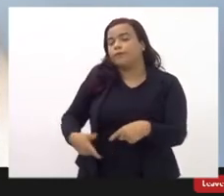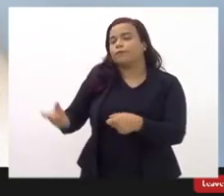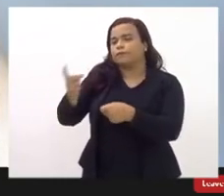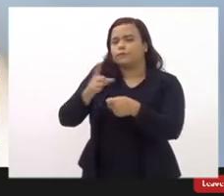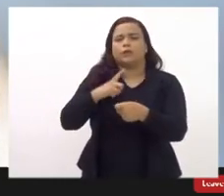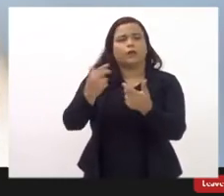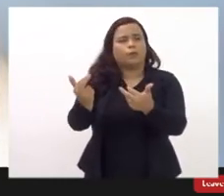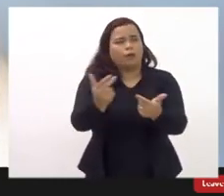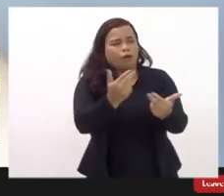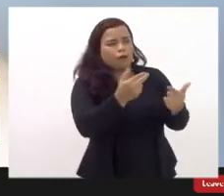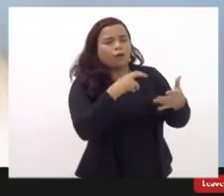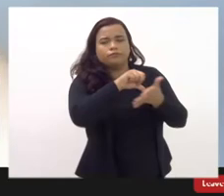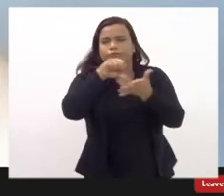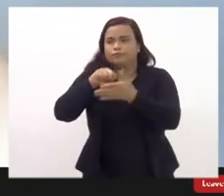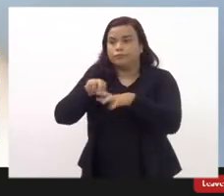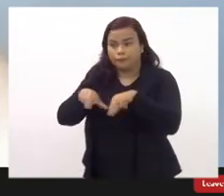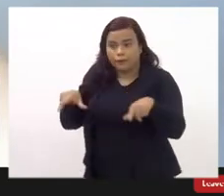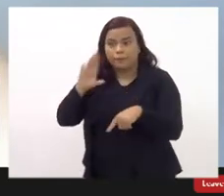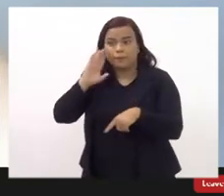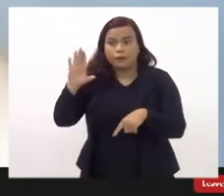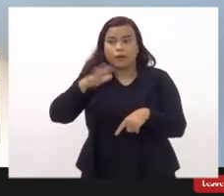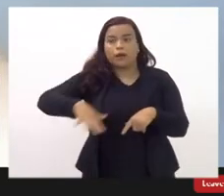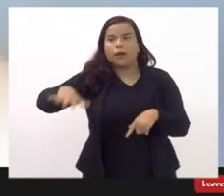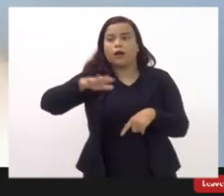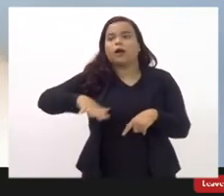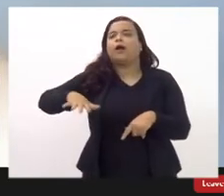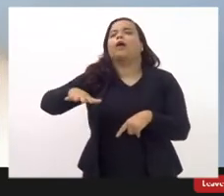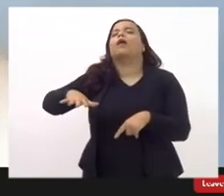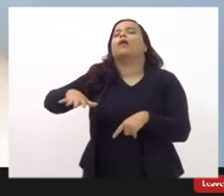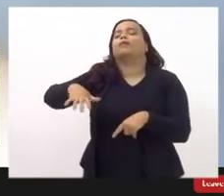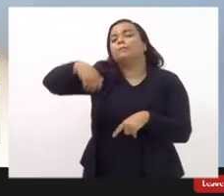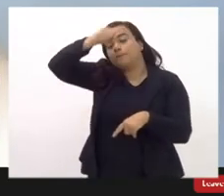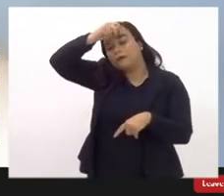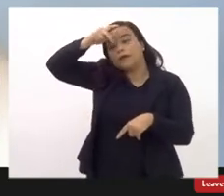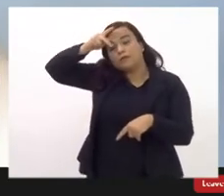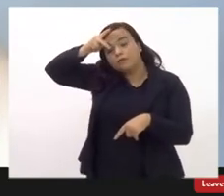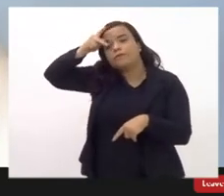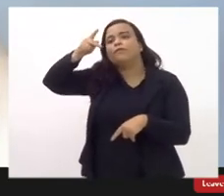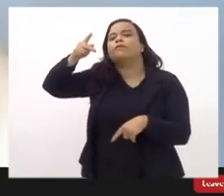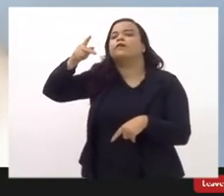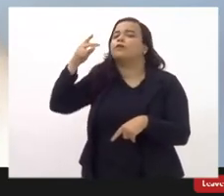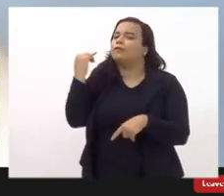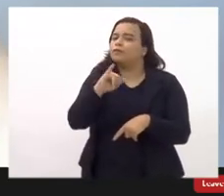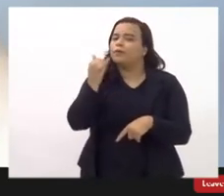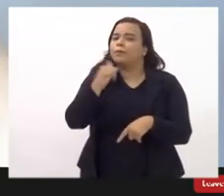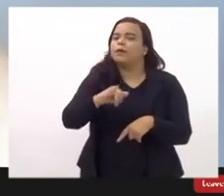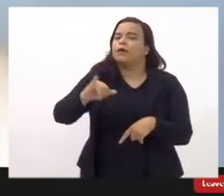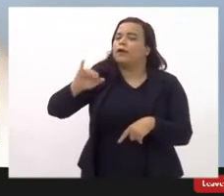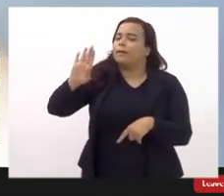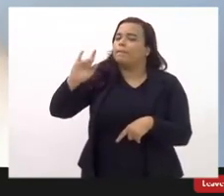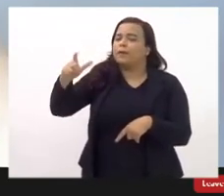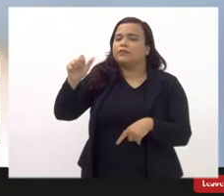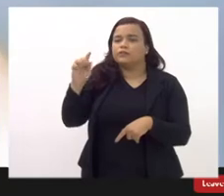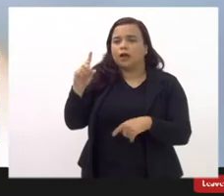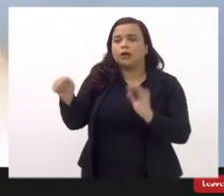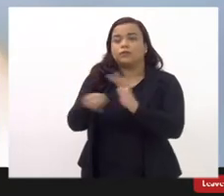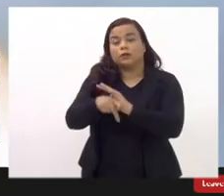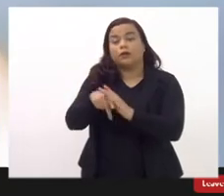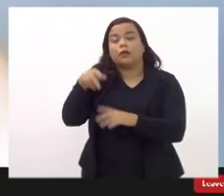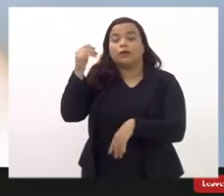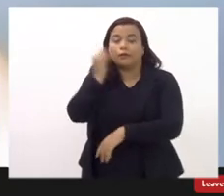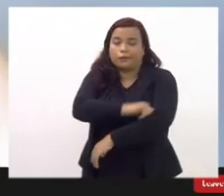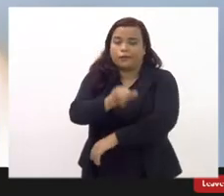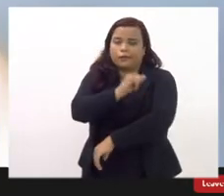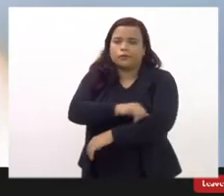em especial aqueles localizados na região da Baixada Fluminense do estado do Rio. Né, então, é um campus que recebe estudantes